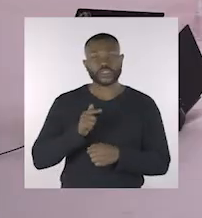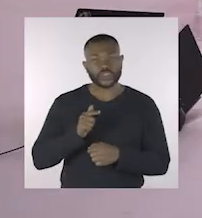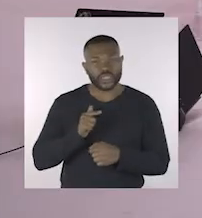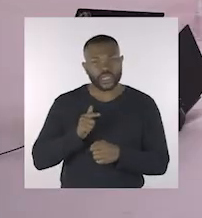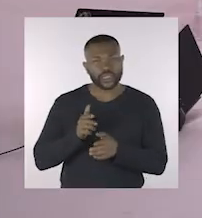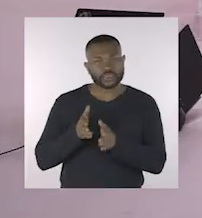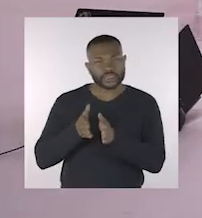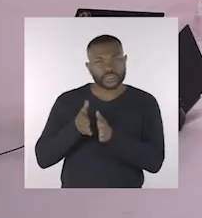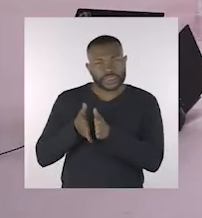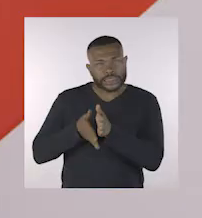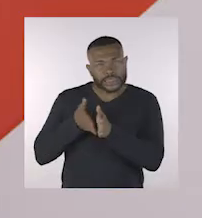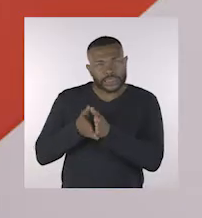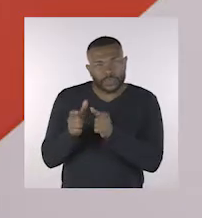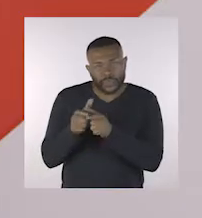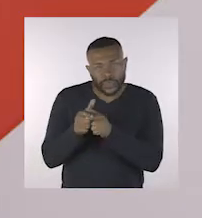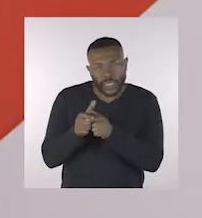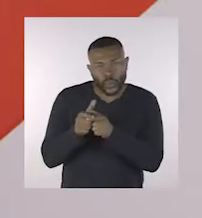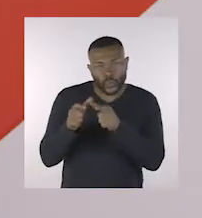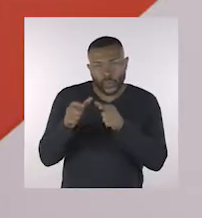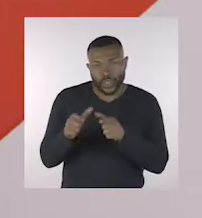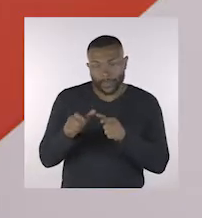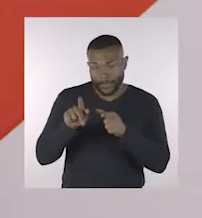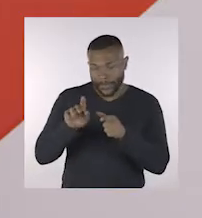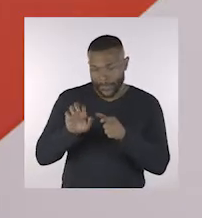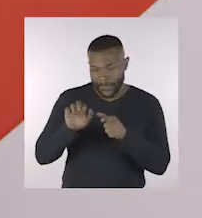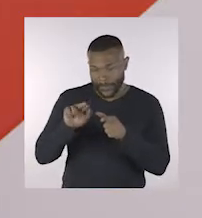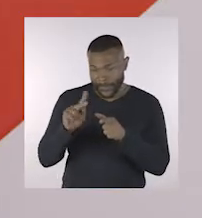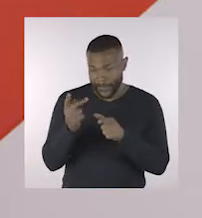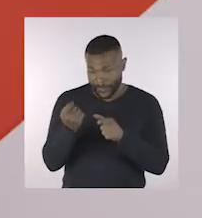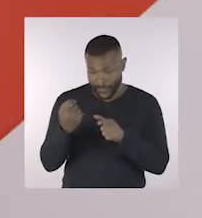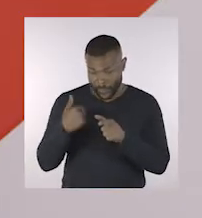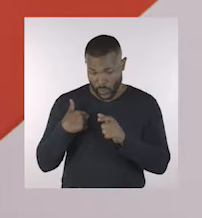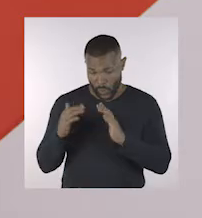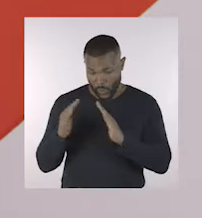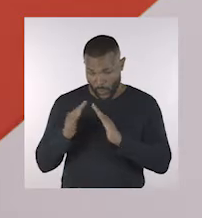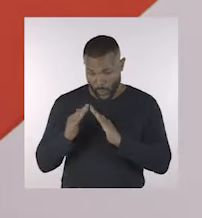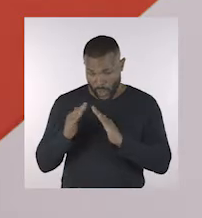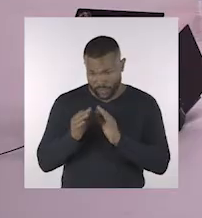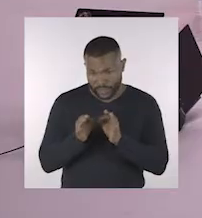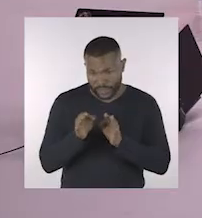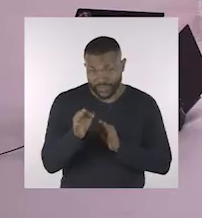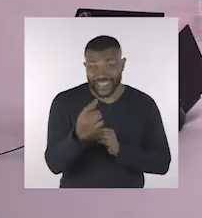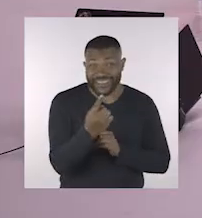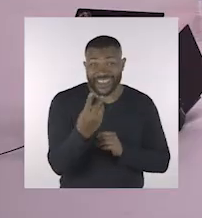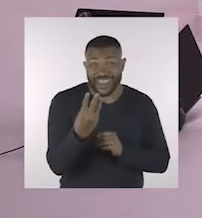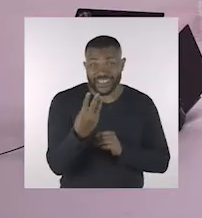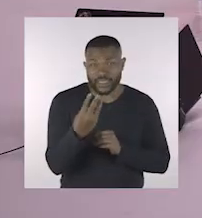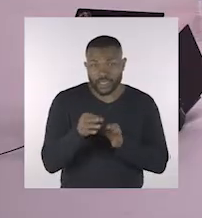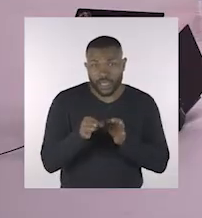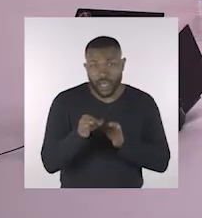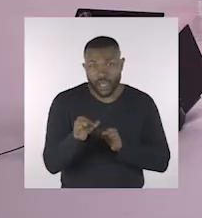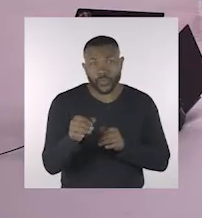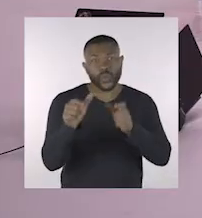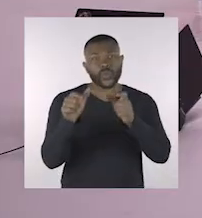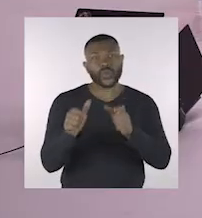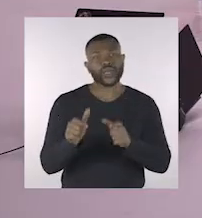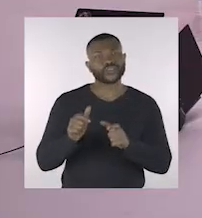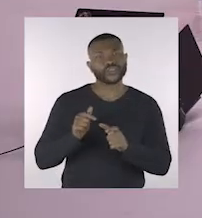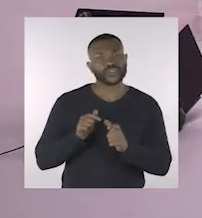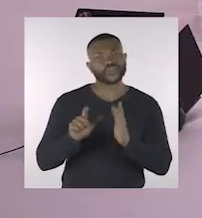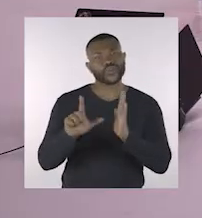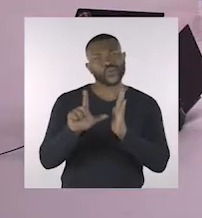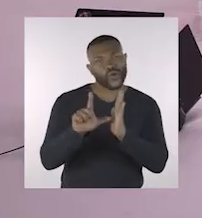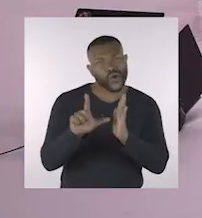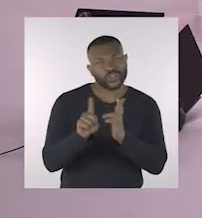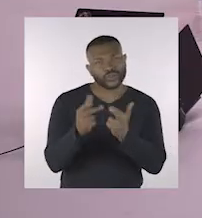tem que venha lá em Corbélia era ela disse da Penha e da Penha Aonde eu morava andava 3km você vai para o distrito de